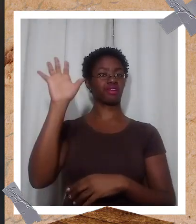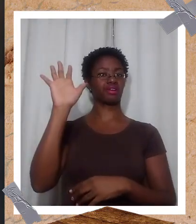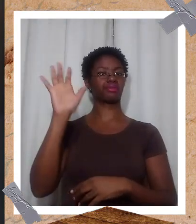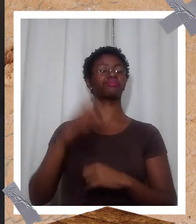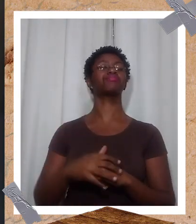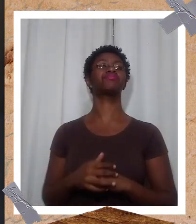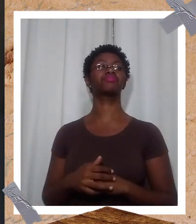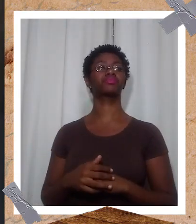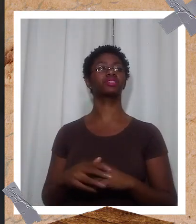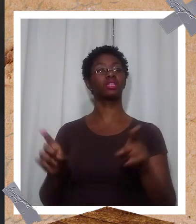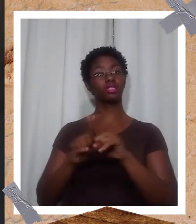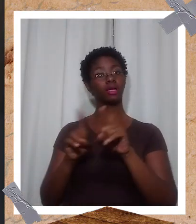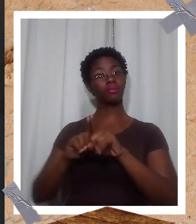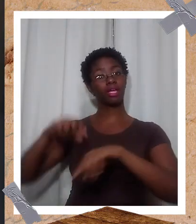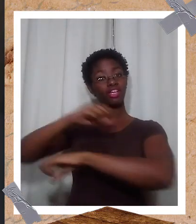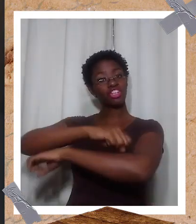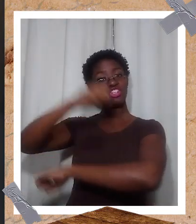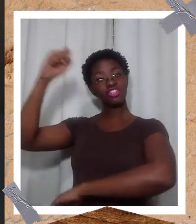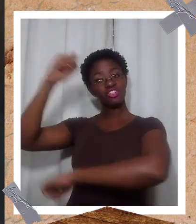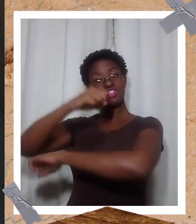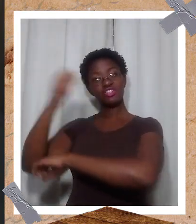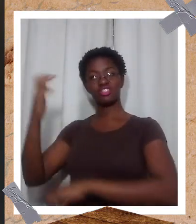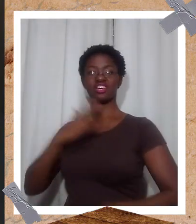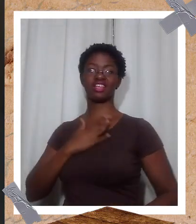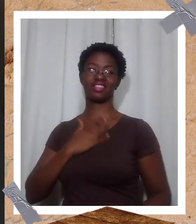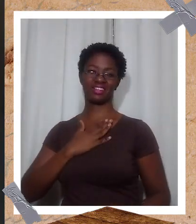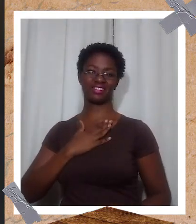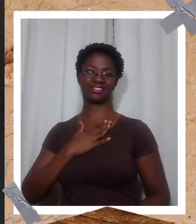e o Da Minha Janela.